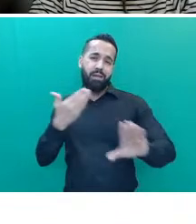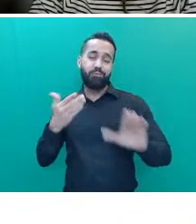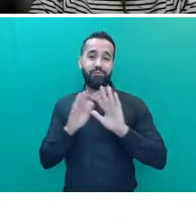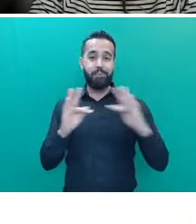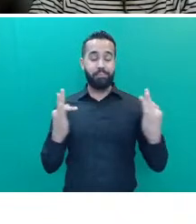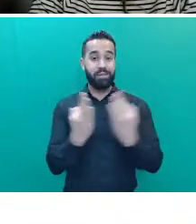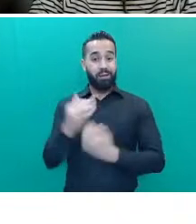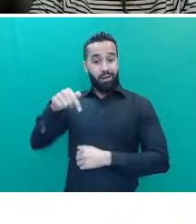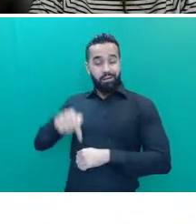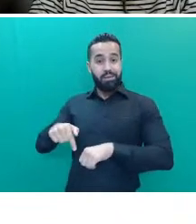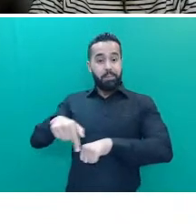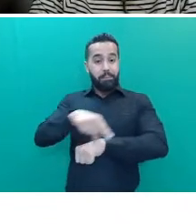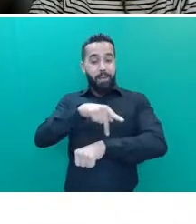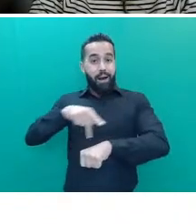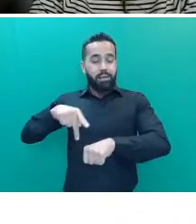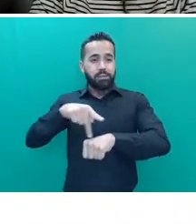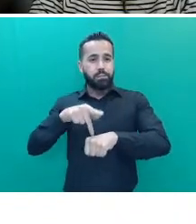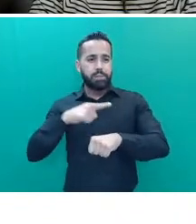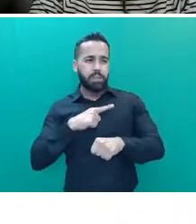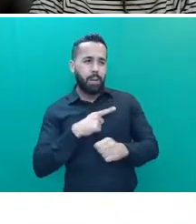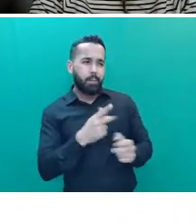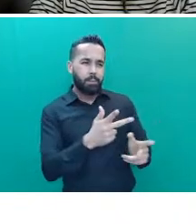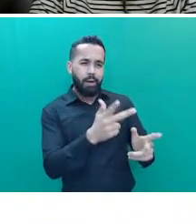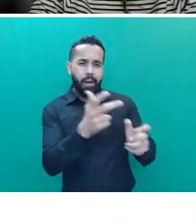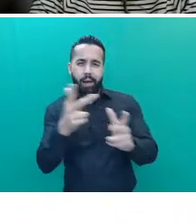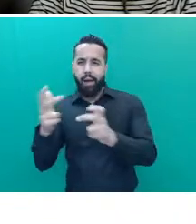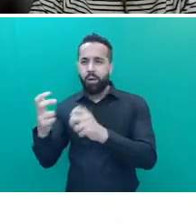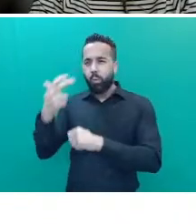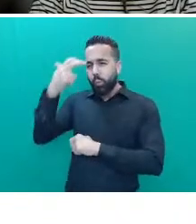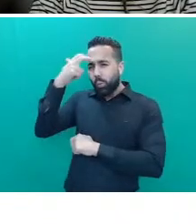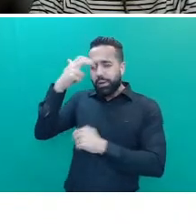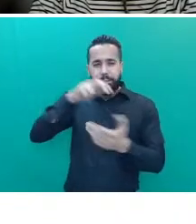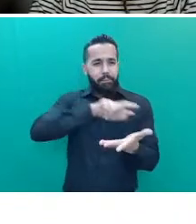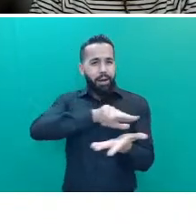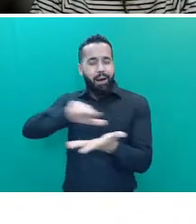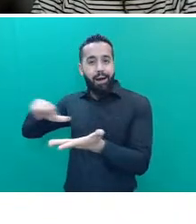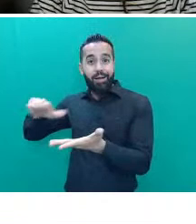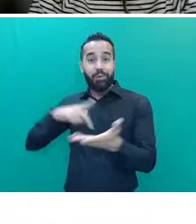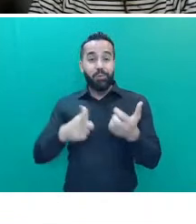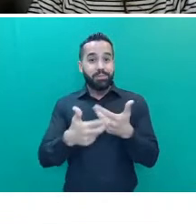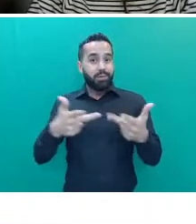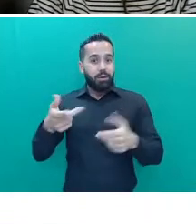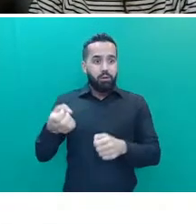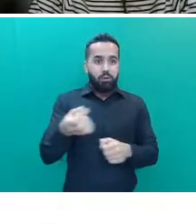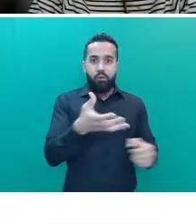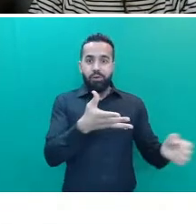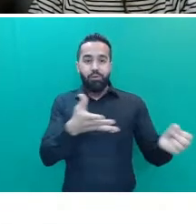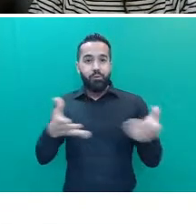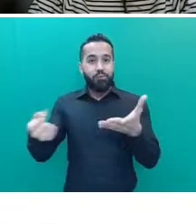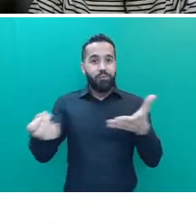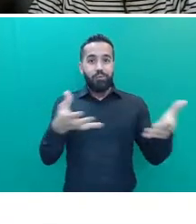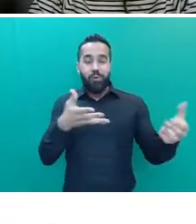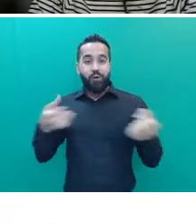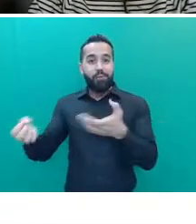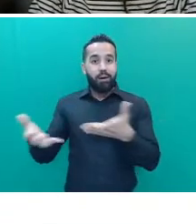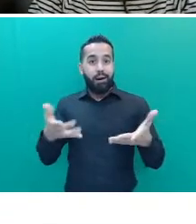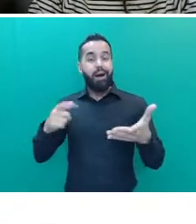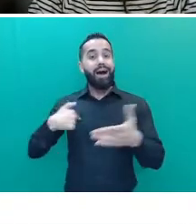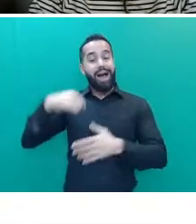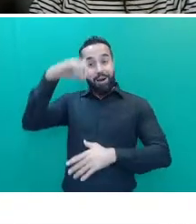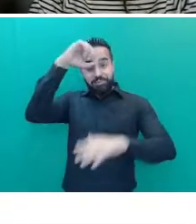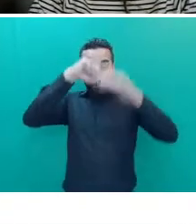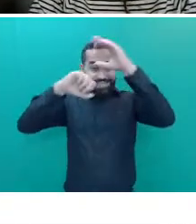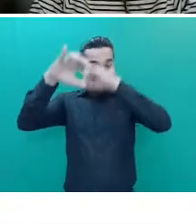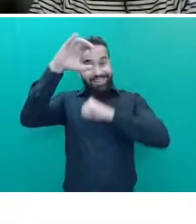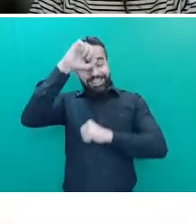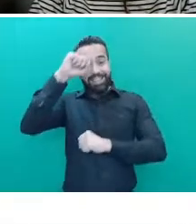você tem que identificar a cultura, identificar tudo, tudo é novo. É como ter que viver, aprender, nascer de novo e ter